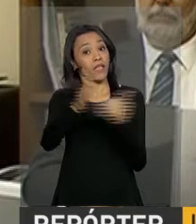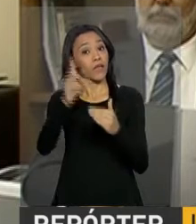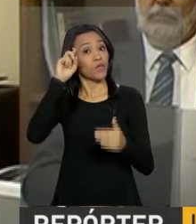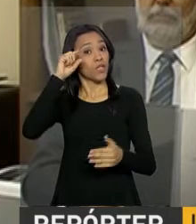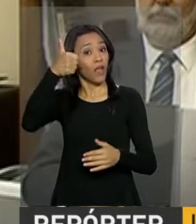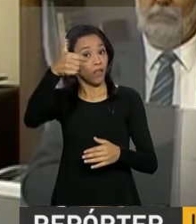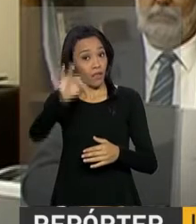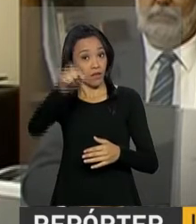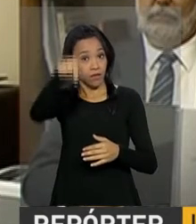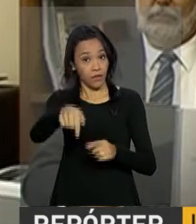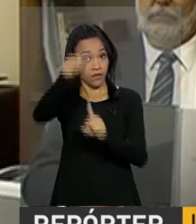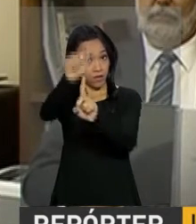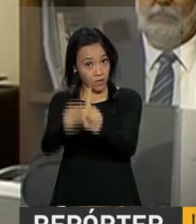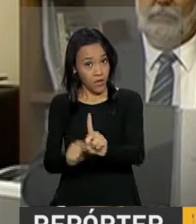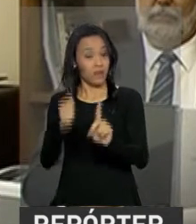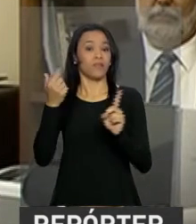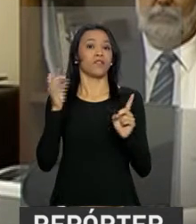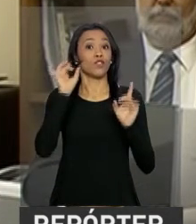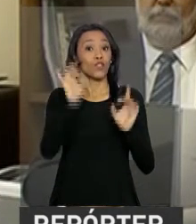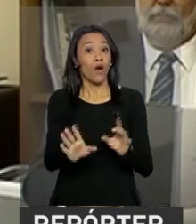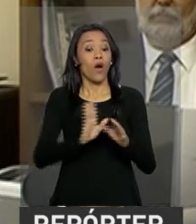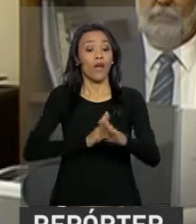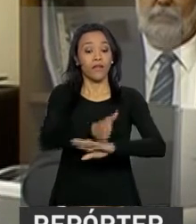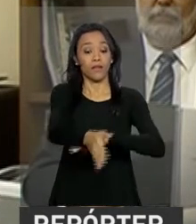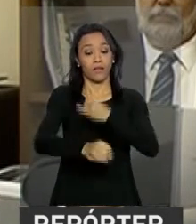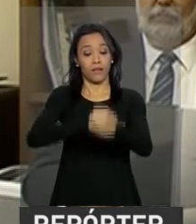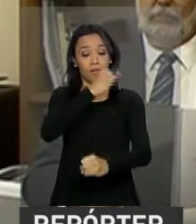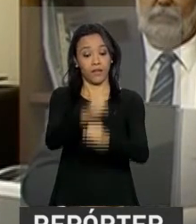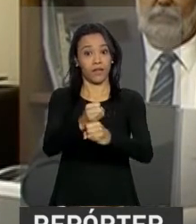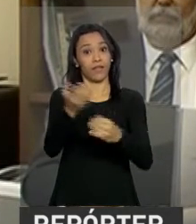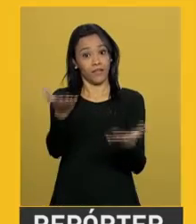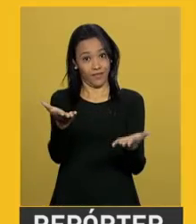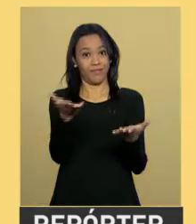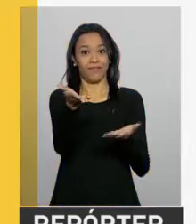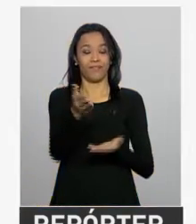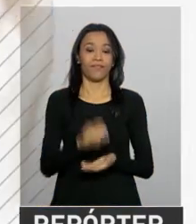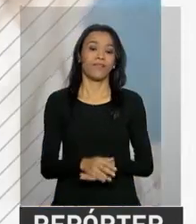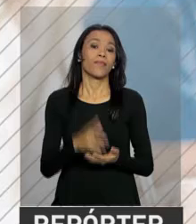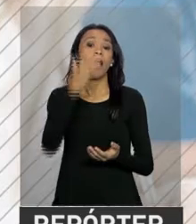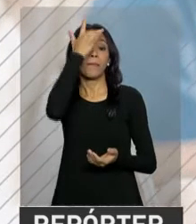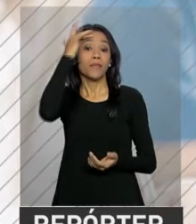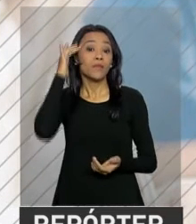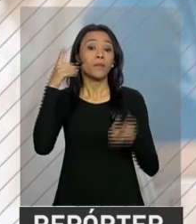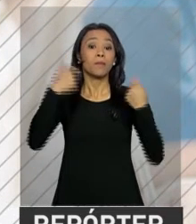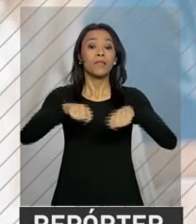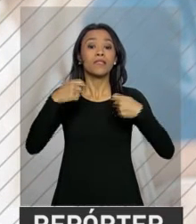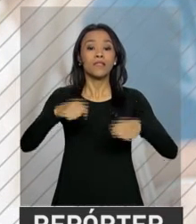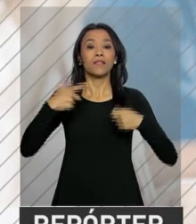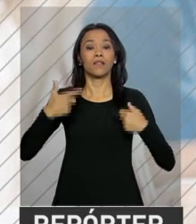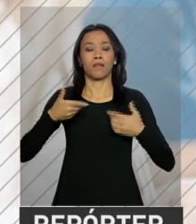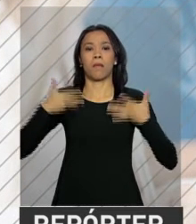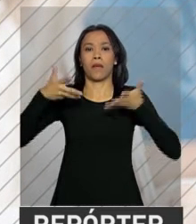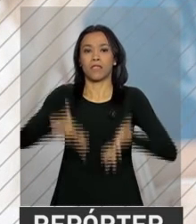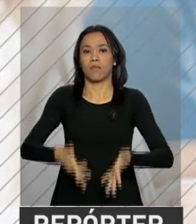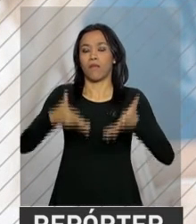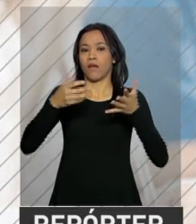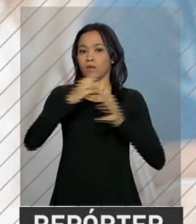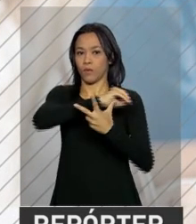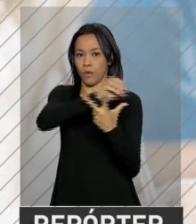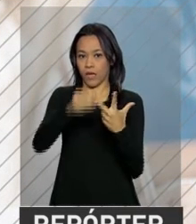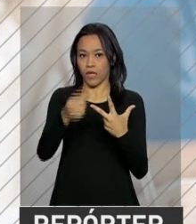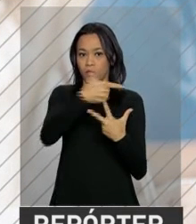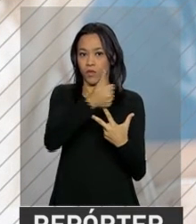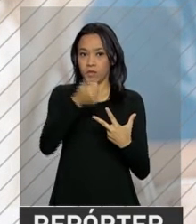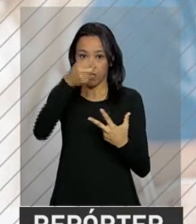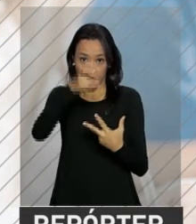deste mês e exclusivamente pela internet no site do programa o candidato deve ter participado do enem de 2011